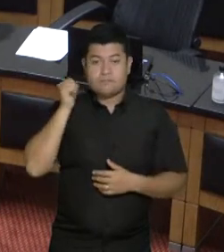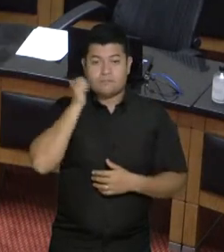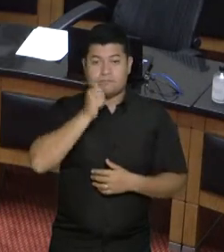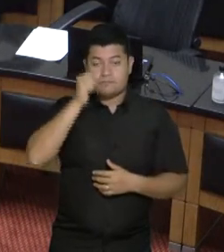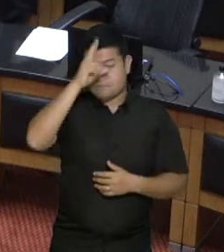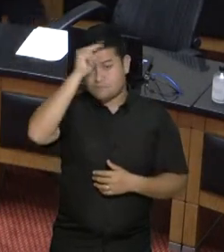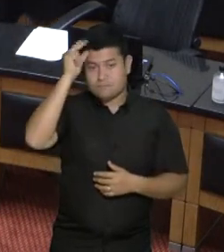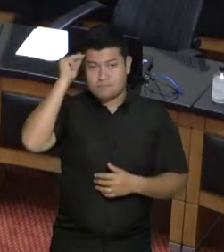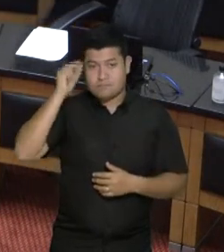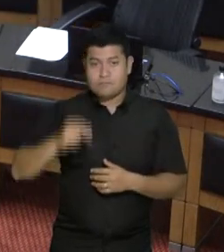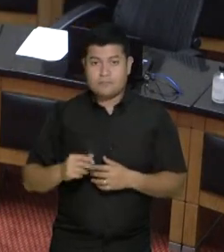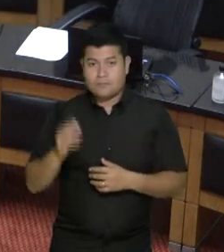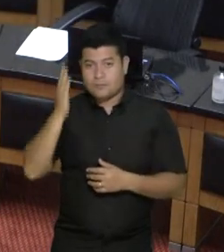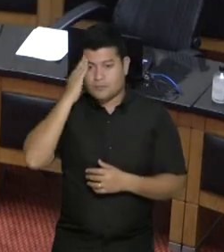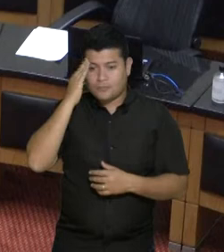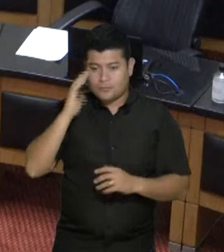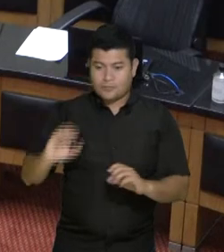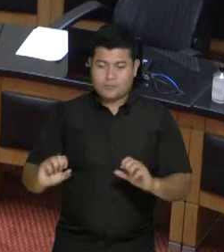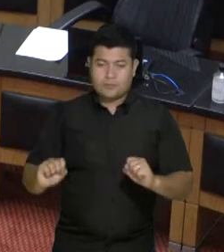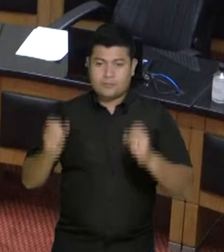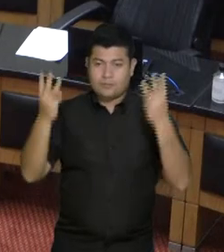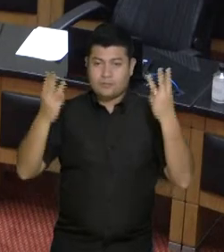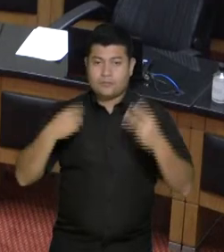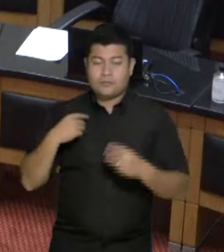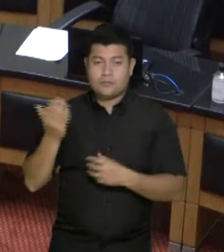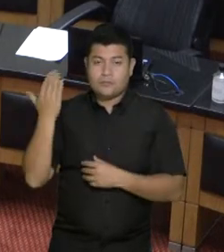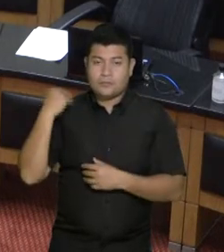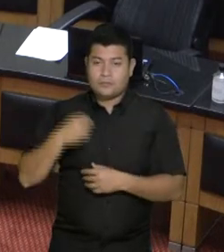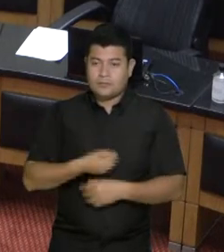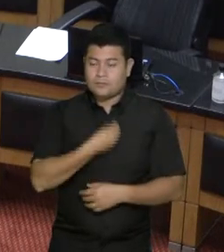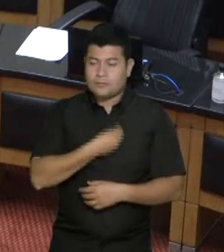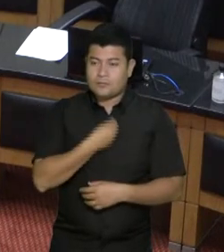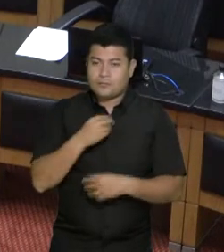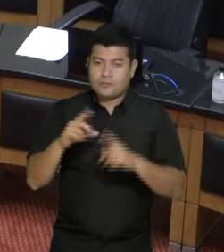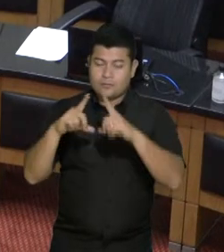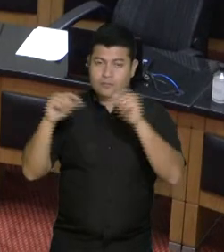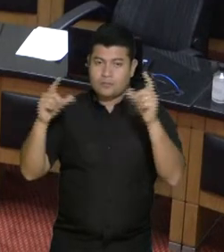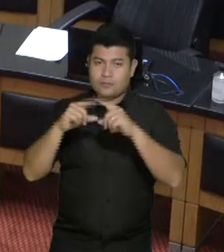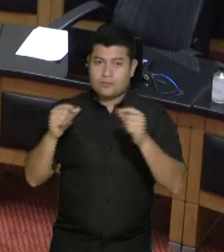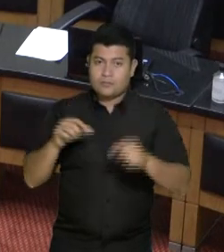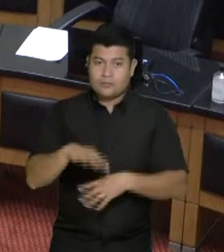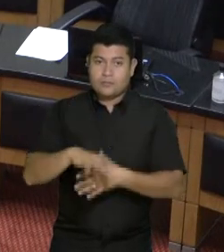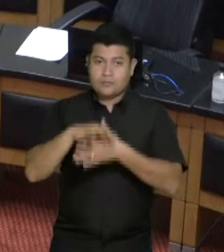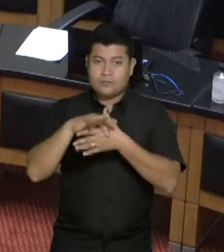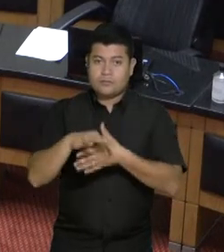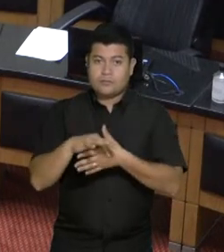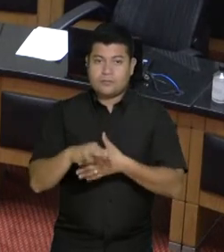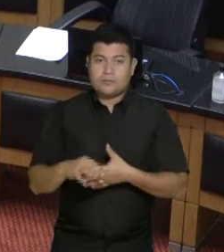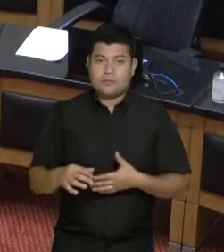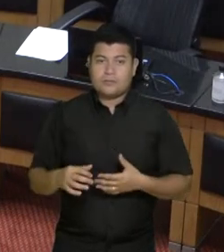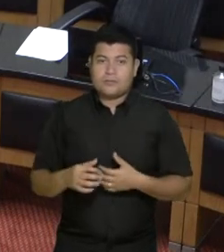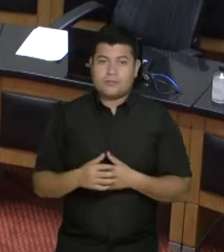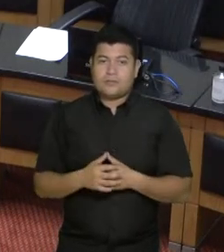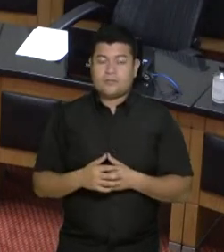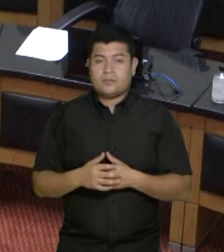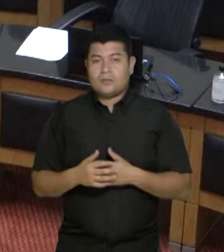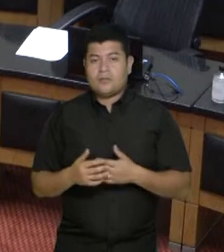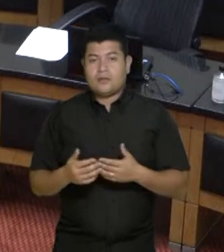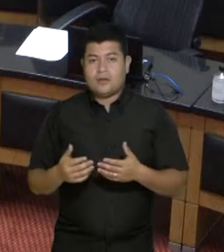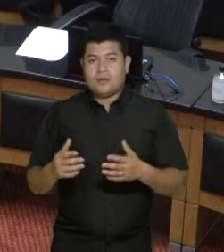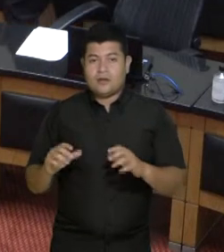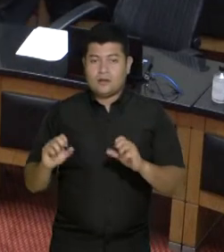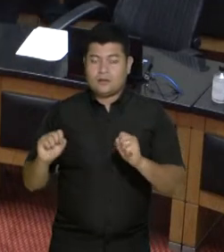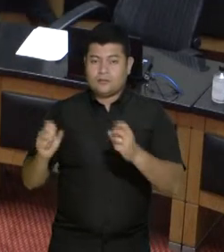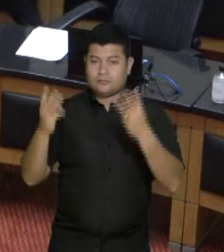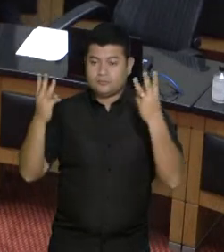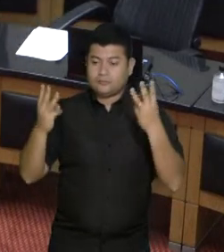aqui. Quando morava em Brasília, fui líder da barraca de Santa Catarina, que tem a mesma proporção de uma festa nesse